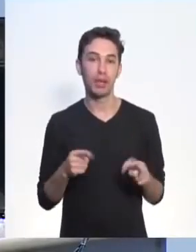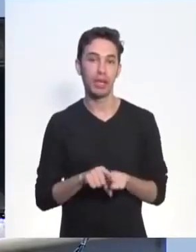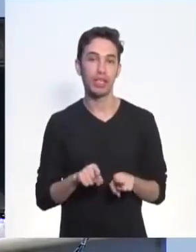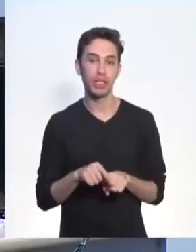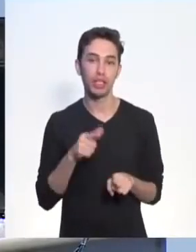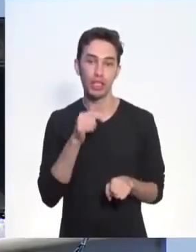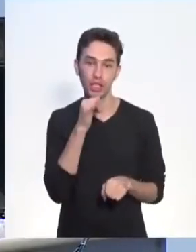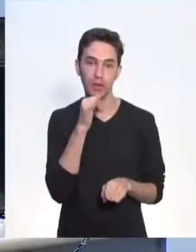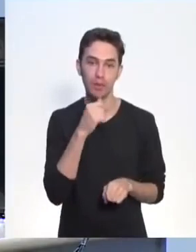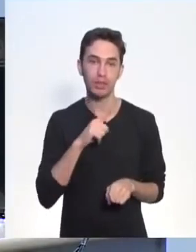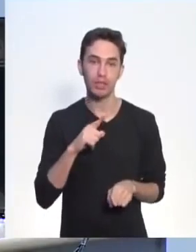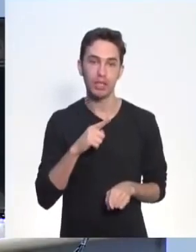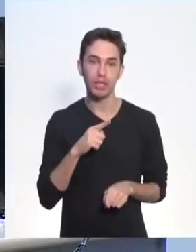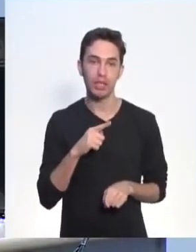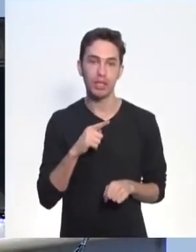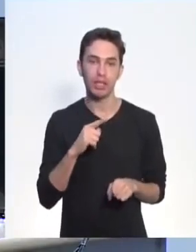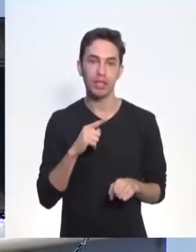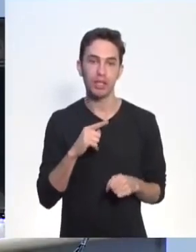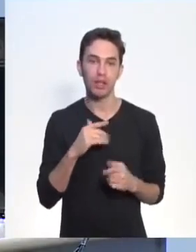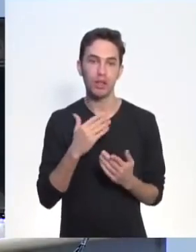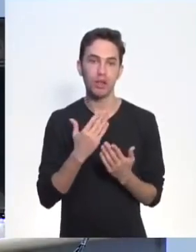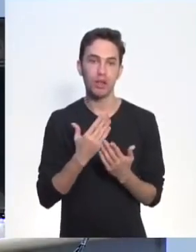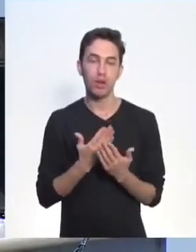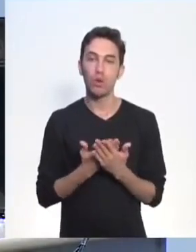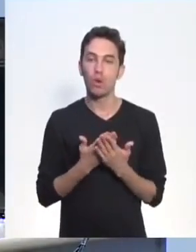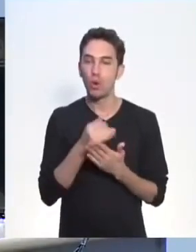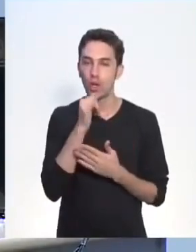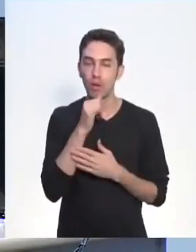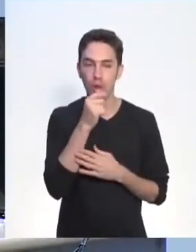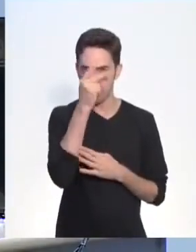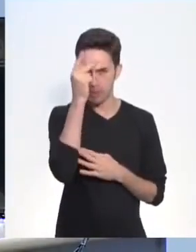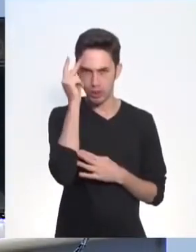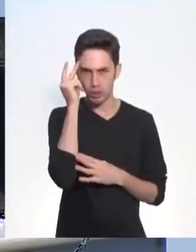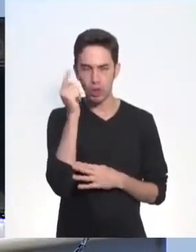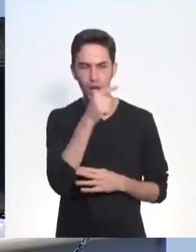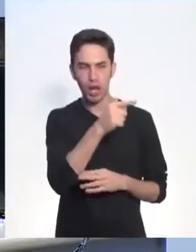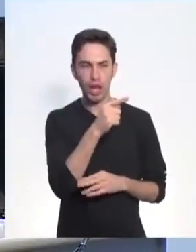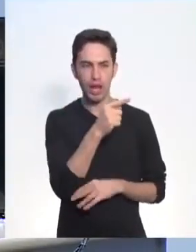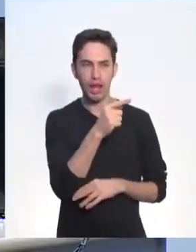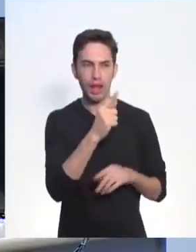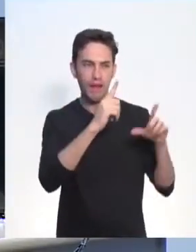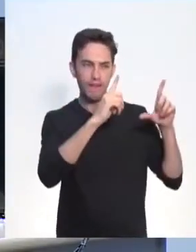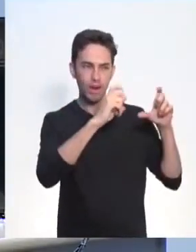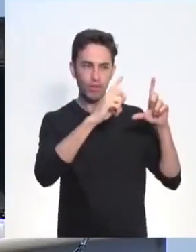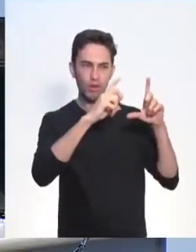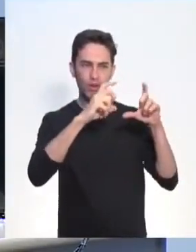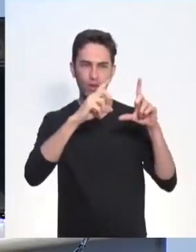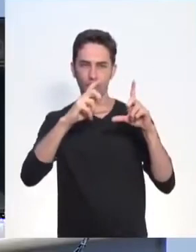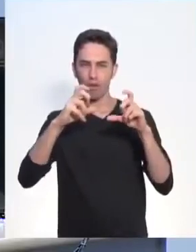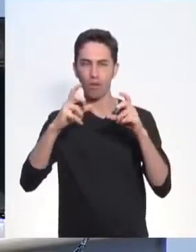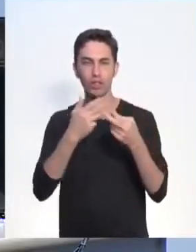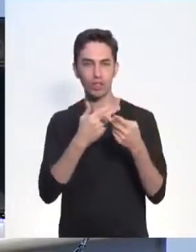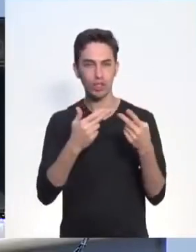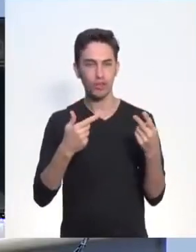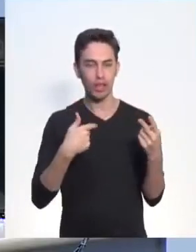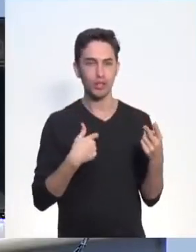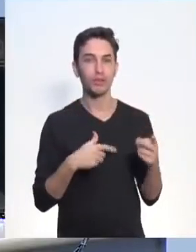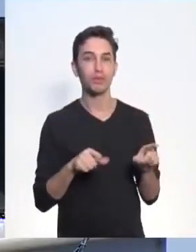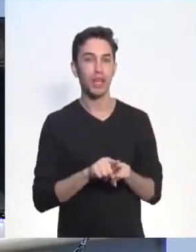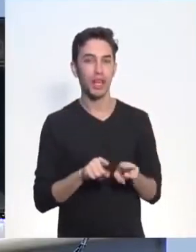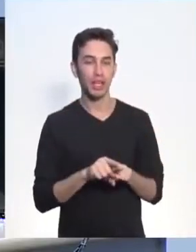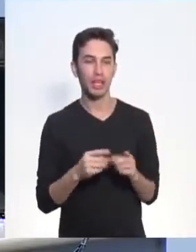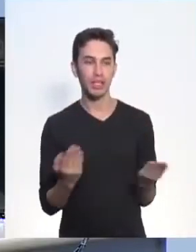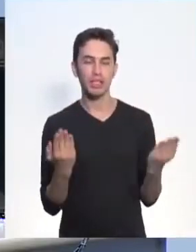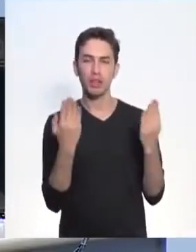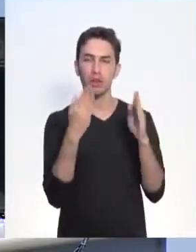uma foto, um ensaio fotográfico se contrapondo ao